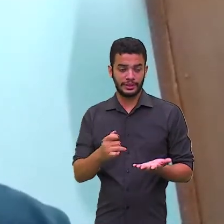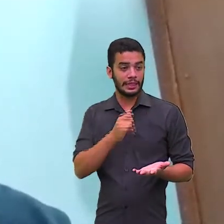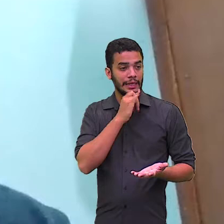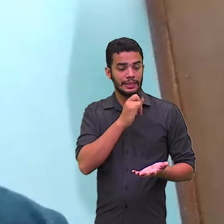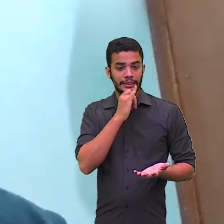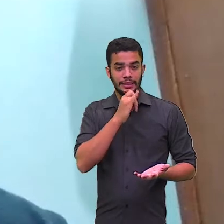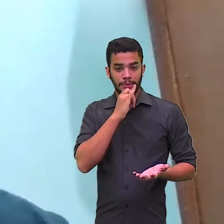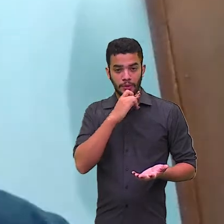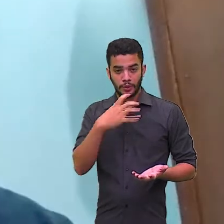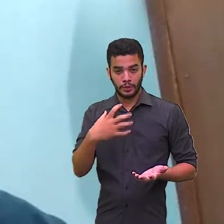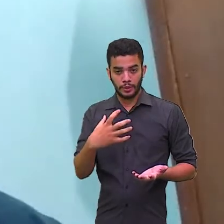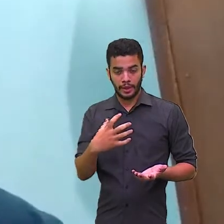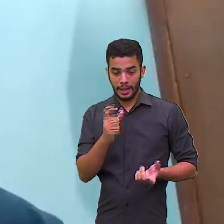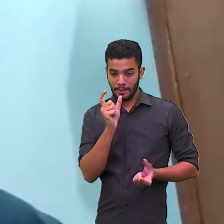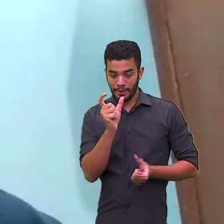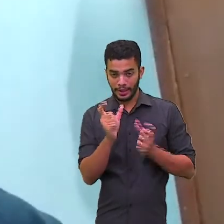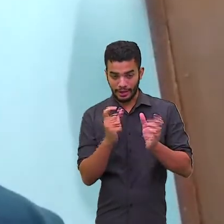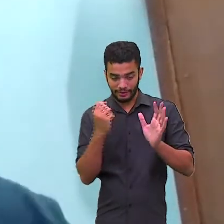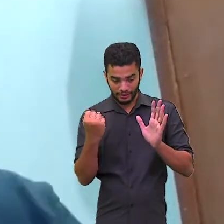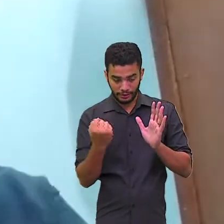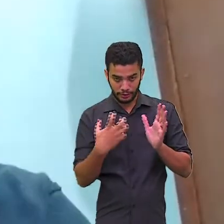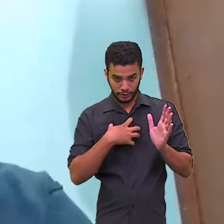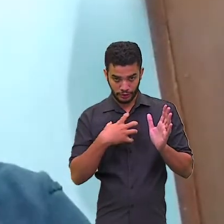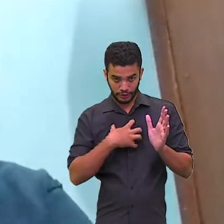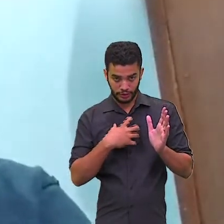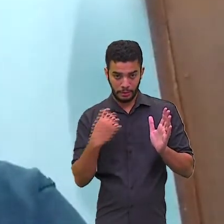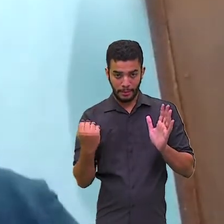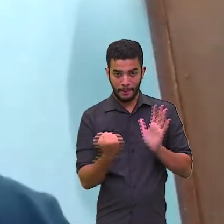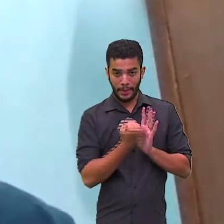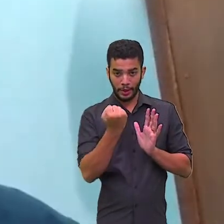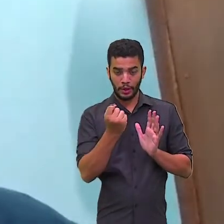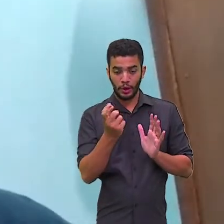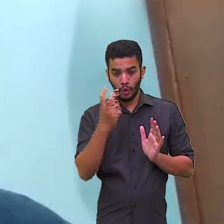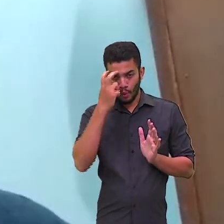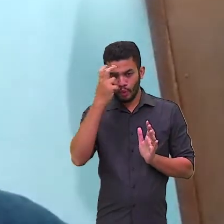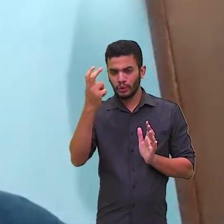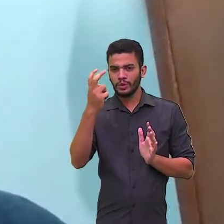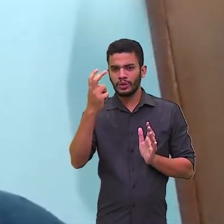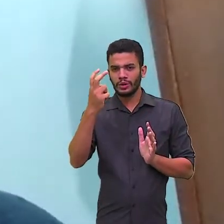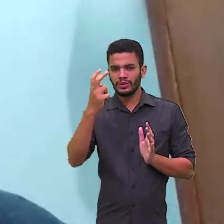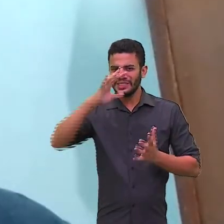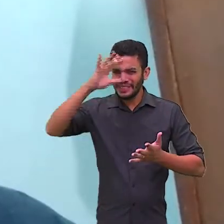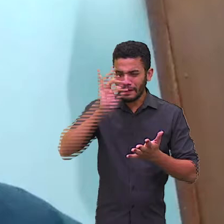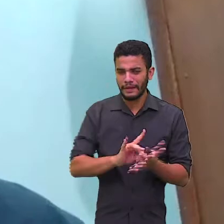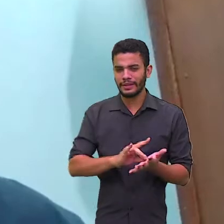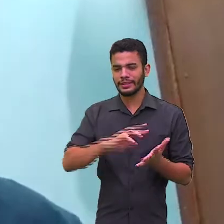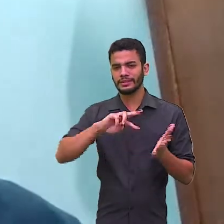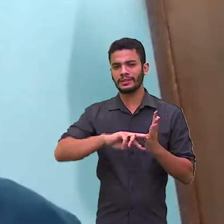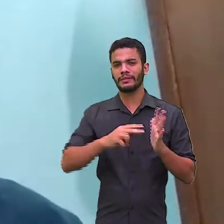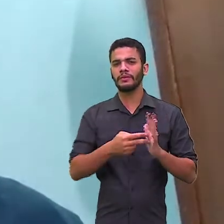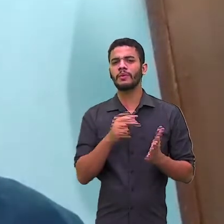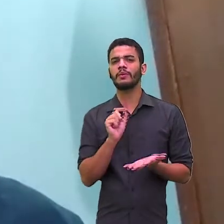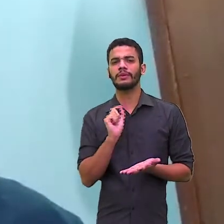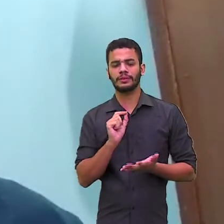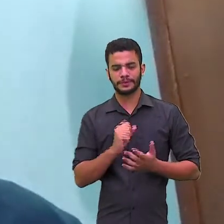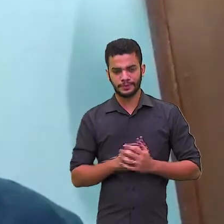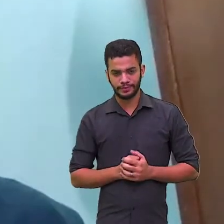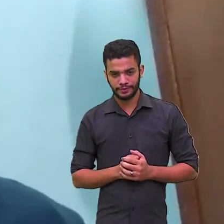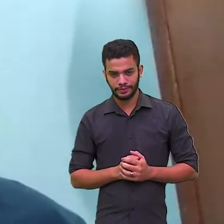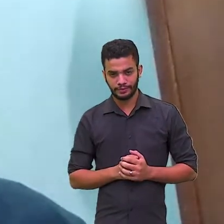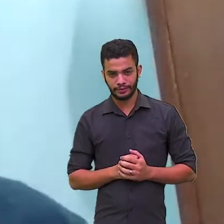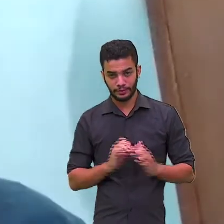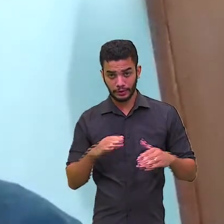seja, patrimônio cultural. O que é, afinal de contas, um patrimônio? O patrimônio é